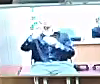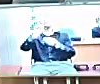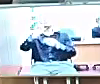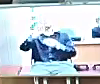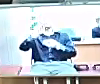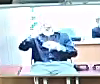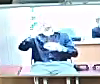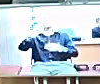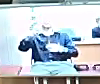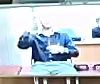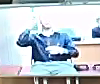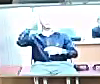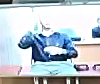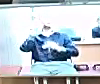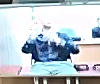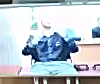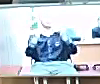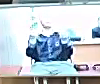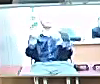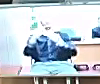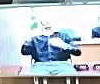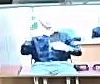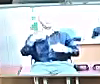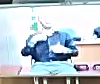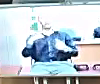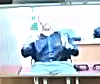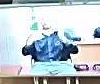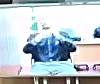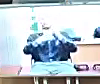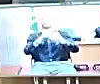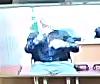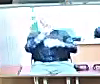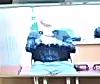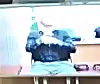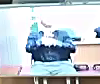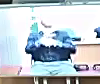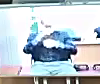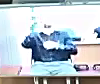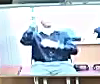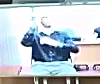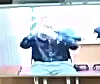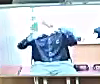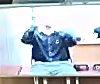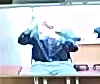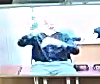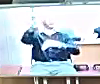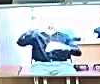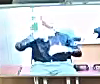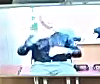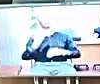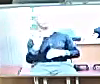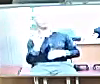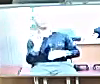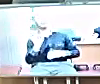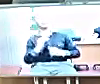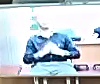né existe alguma chance alguma esperança de melhoria e nos próximos anos para a gente